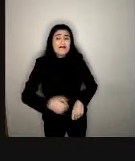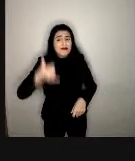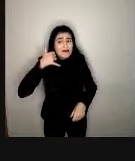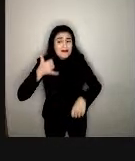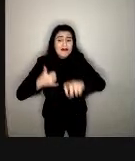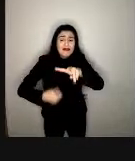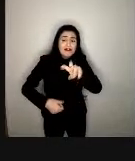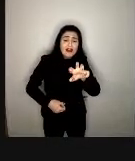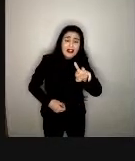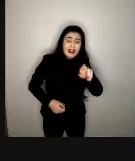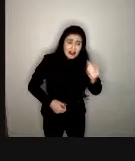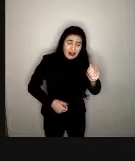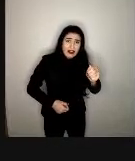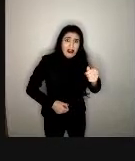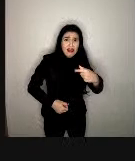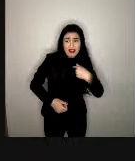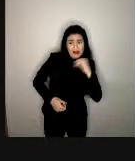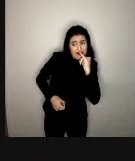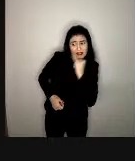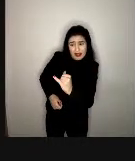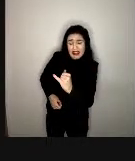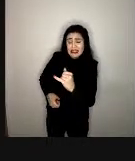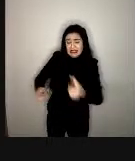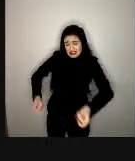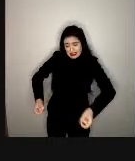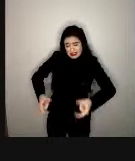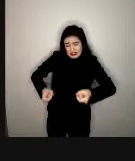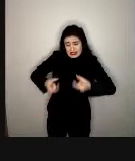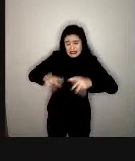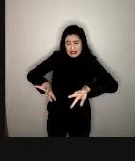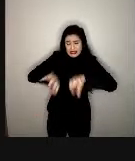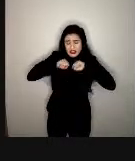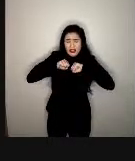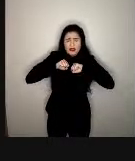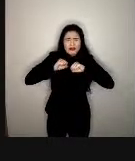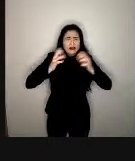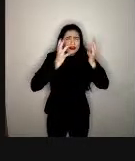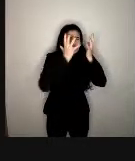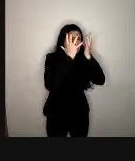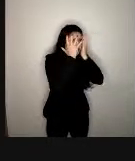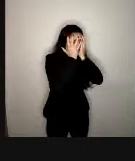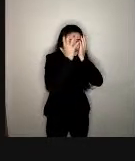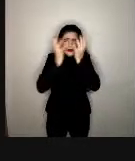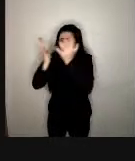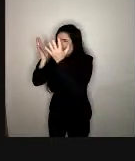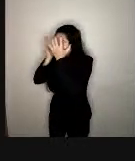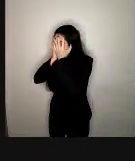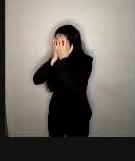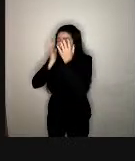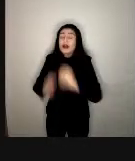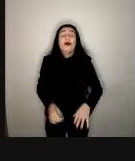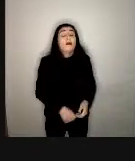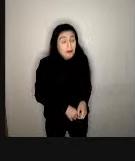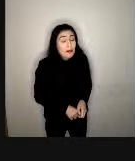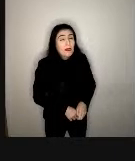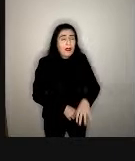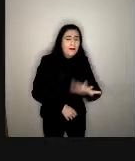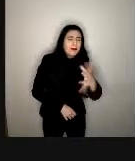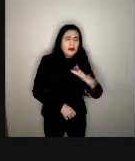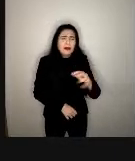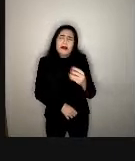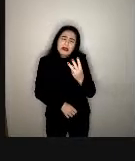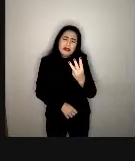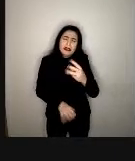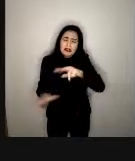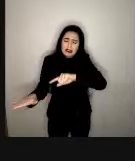Falei: não, não é possível, né? E um pouquinho depois, umas 2 semanas, ou quase umas 3 semanas